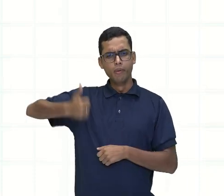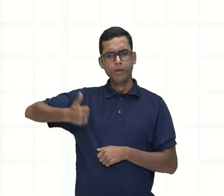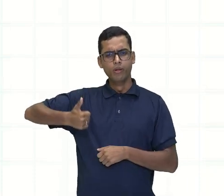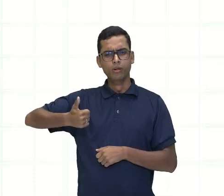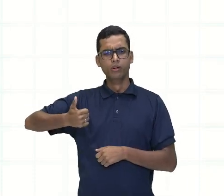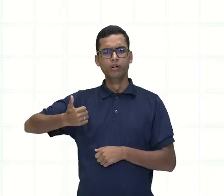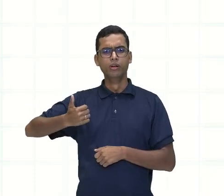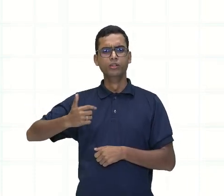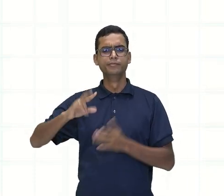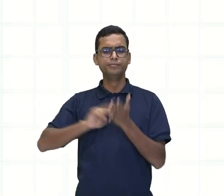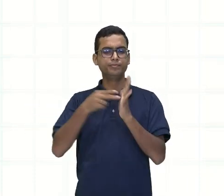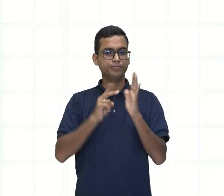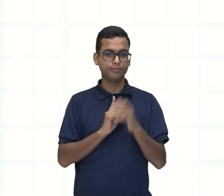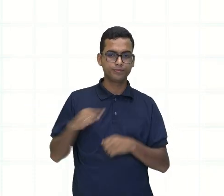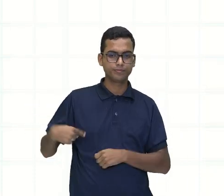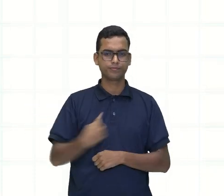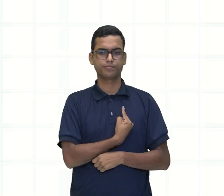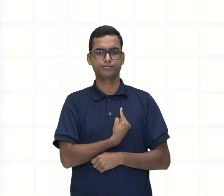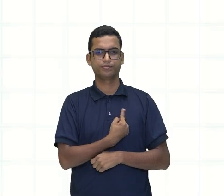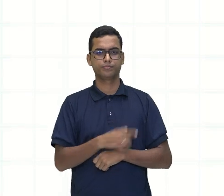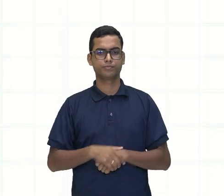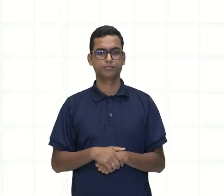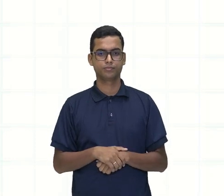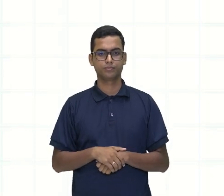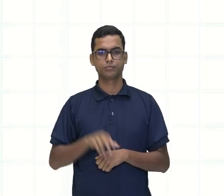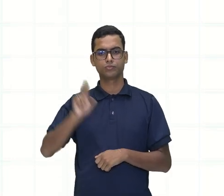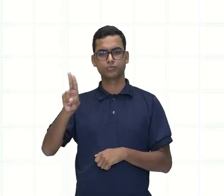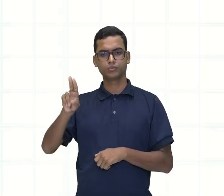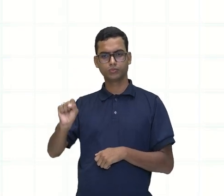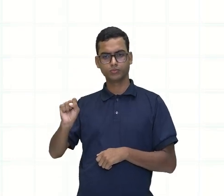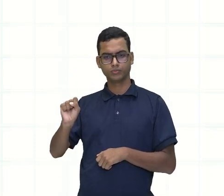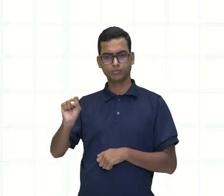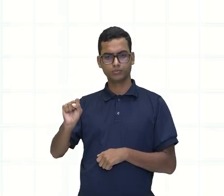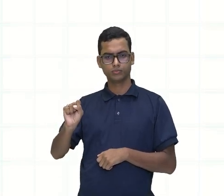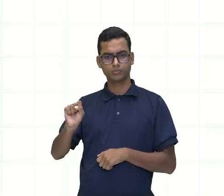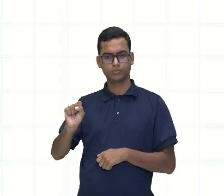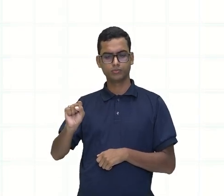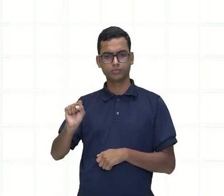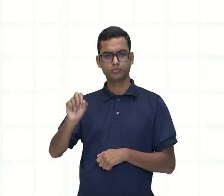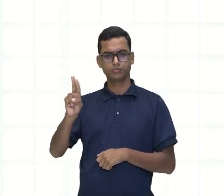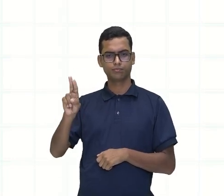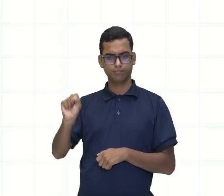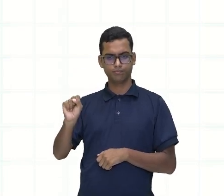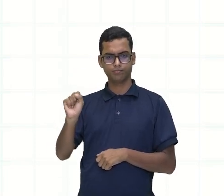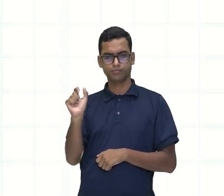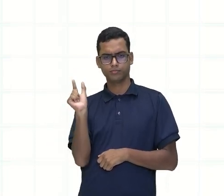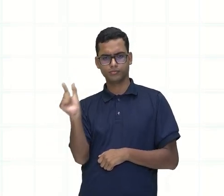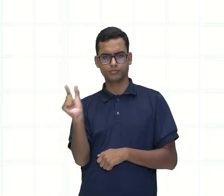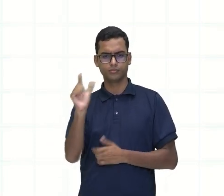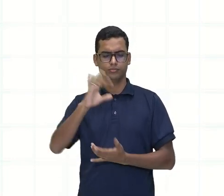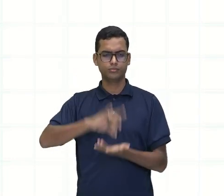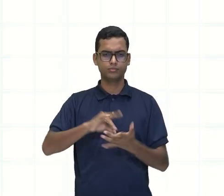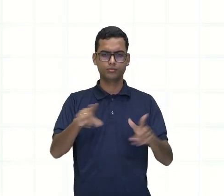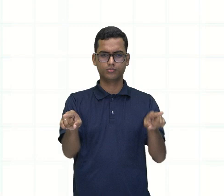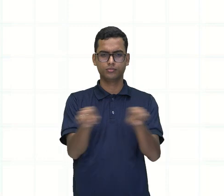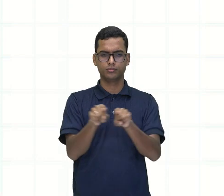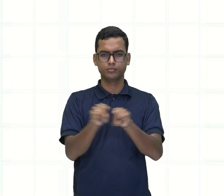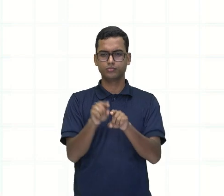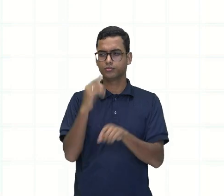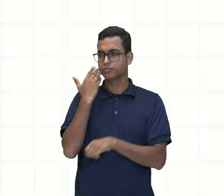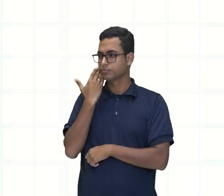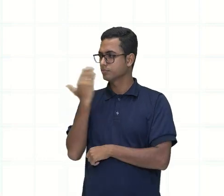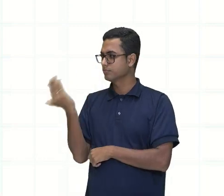nós, né? Com função de objeto? É a palavra as. As. As. As,